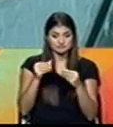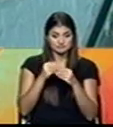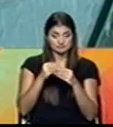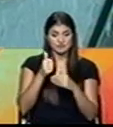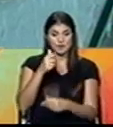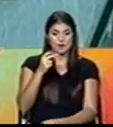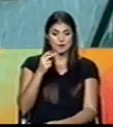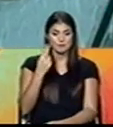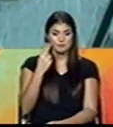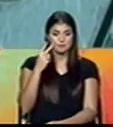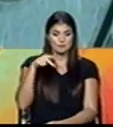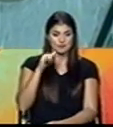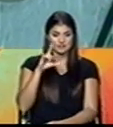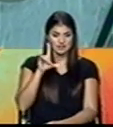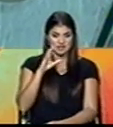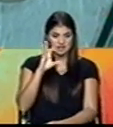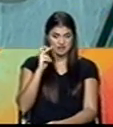óleo.